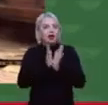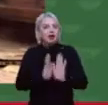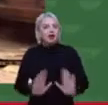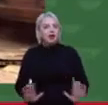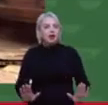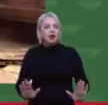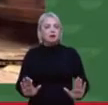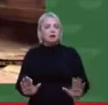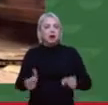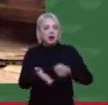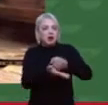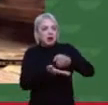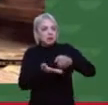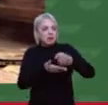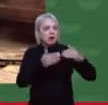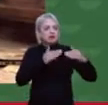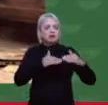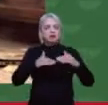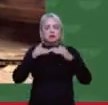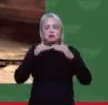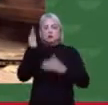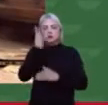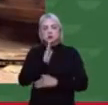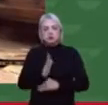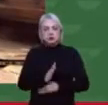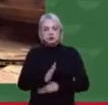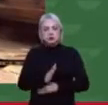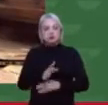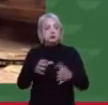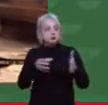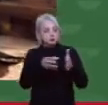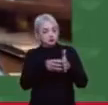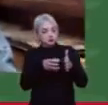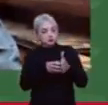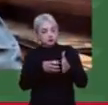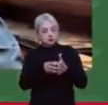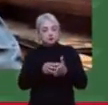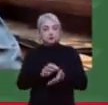dos pilares da democracia brasileira, que são os partidos.